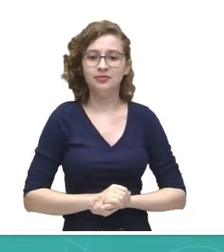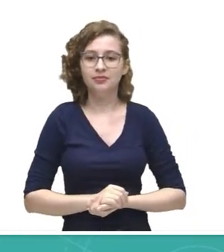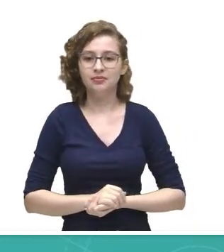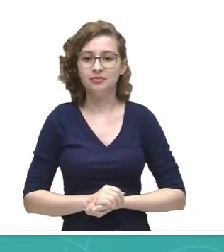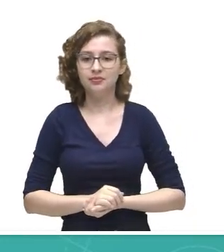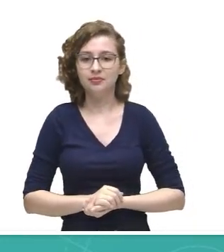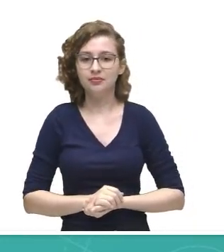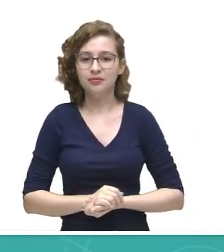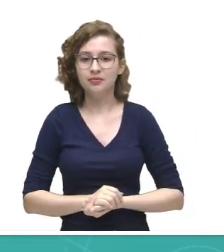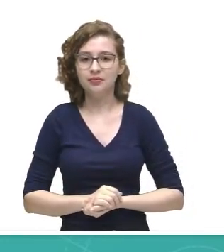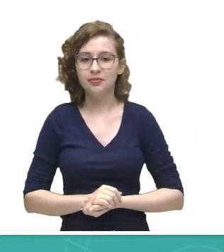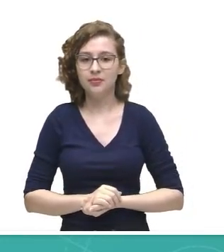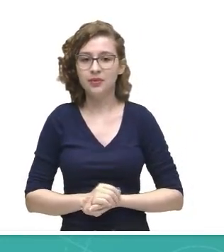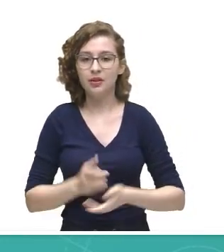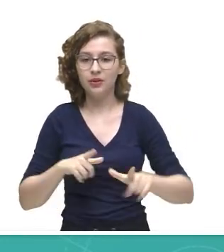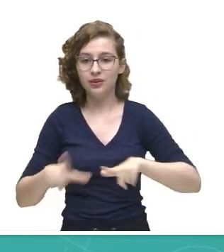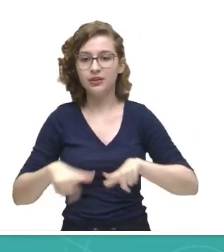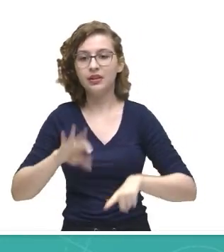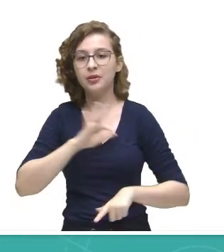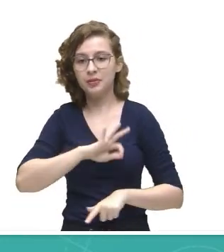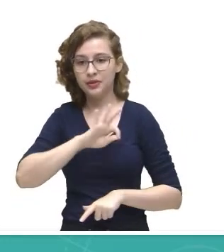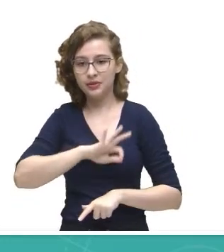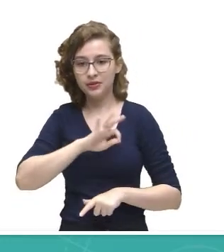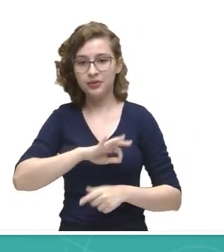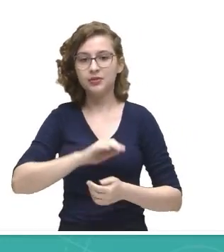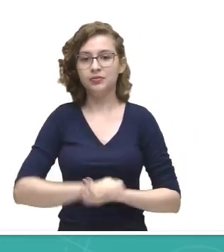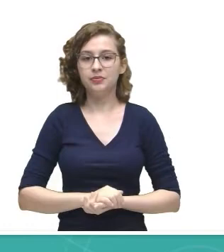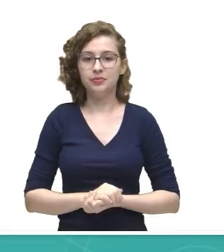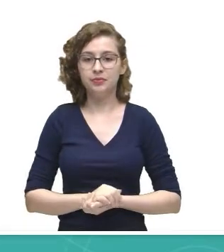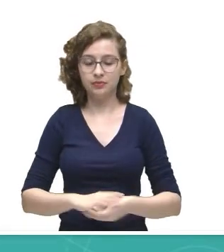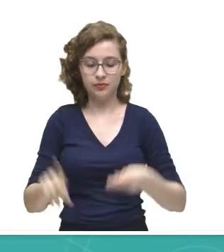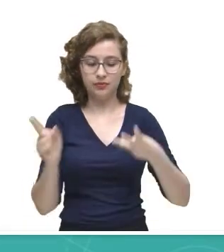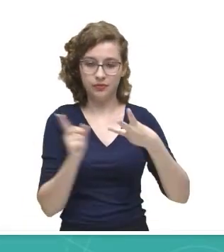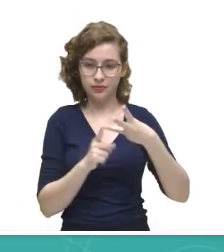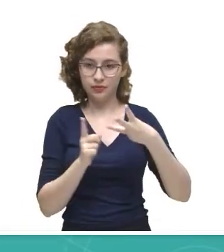do trabalho assalariado. A terceira forma é a